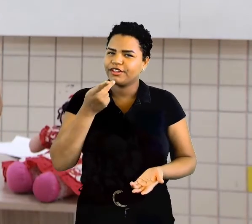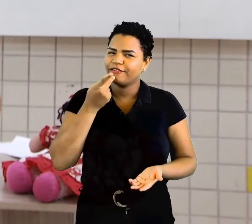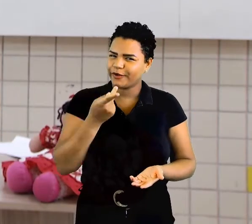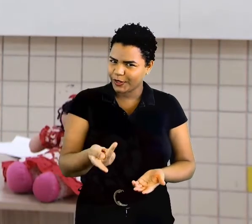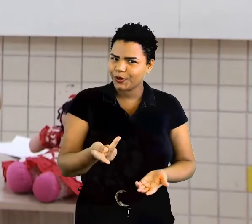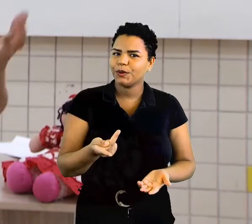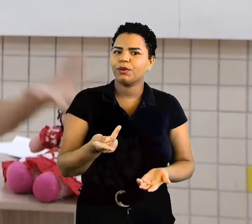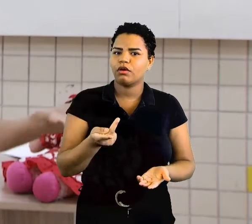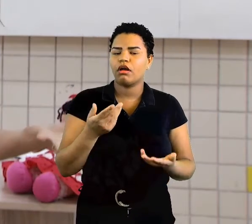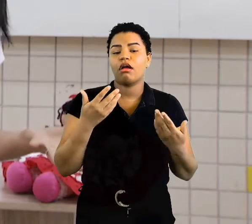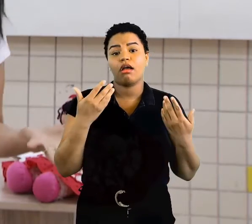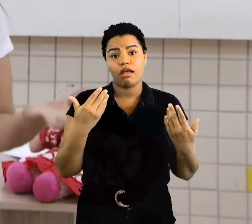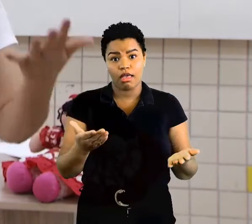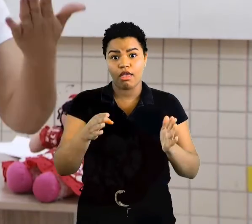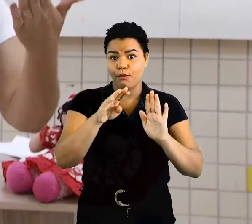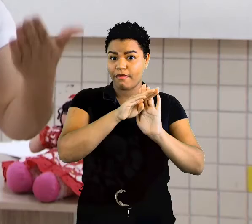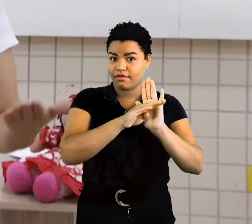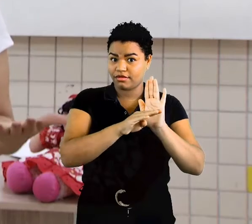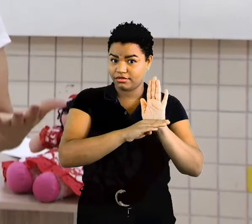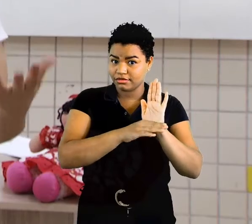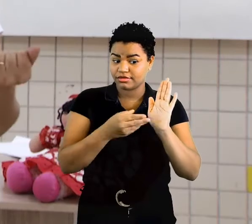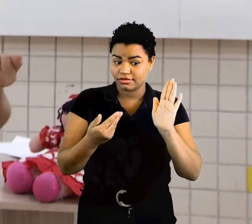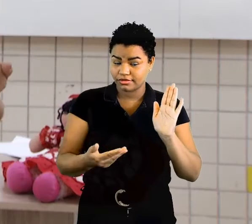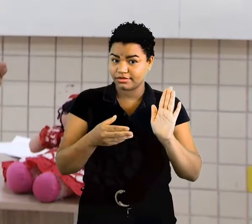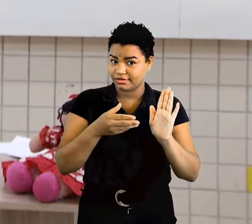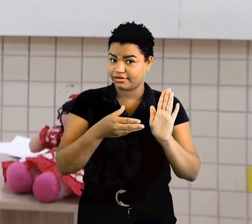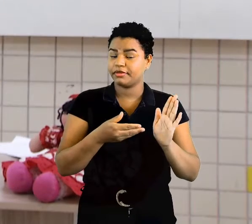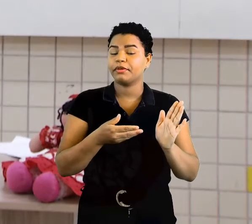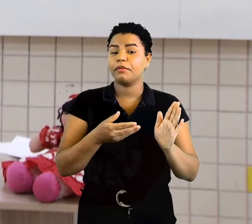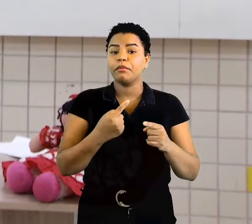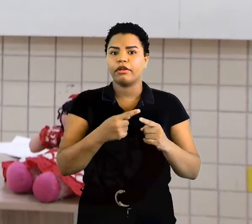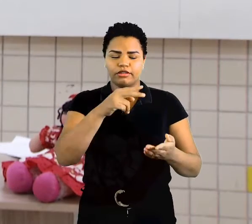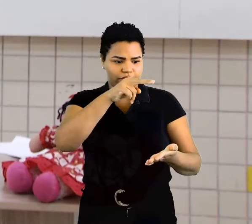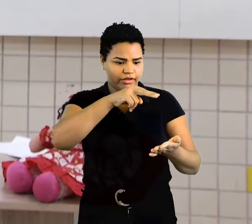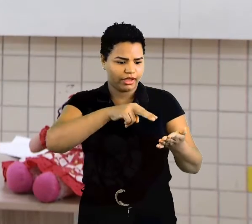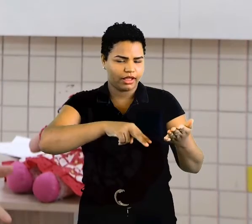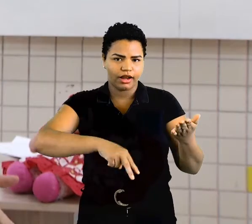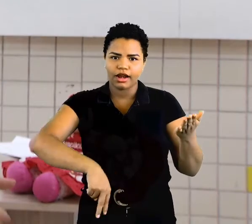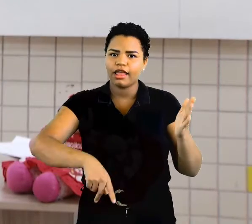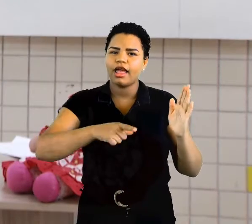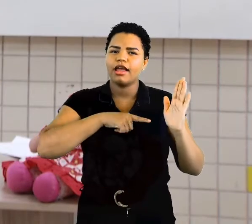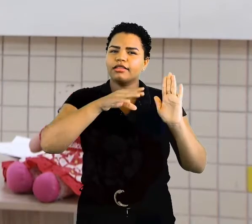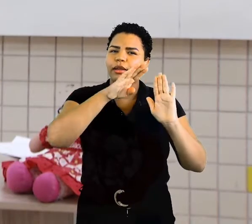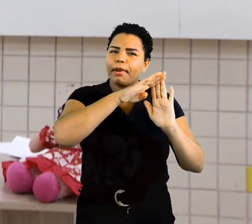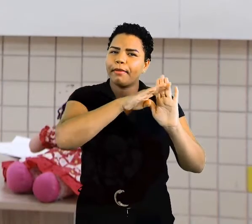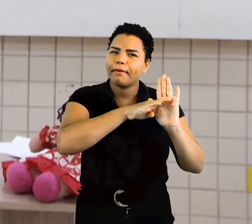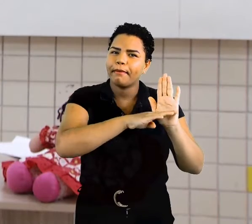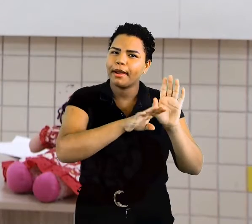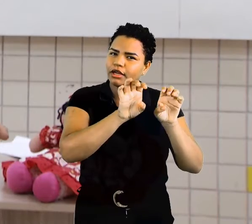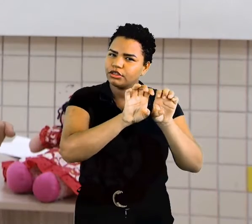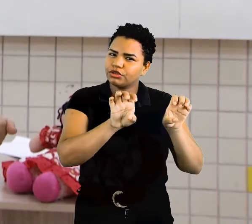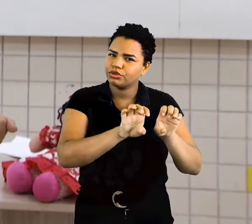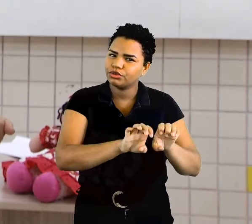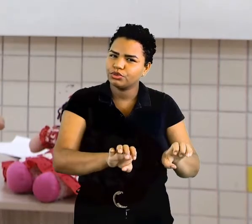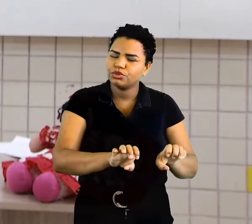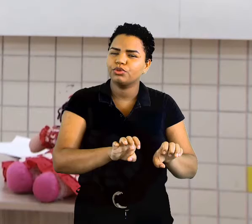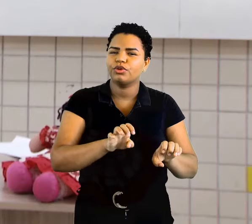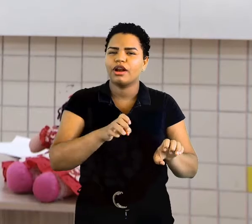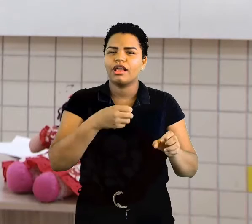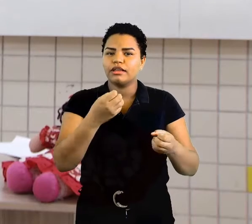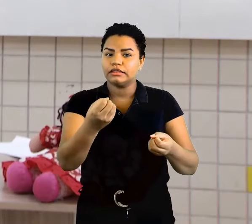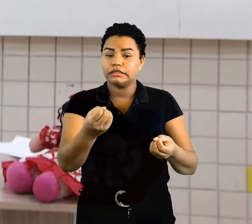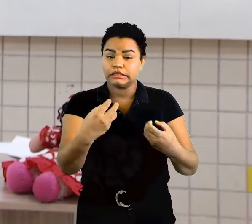uma receita. Por quê? Você vai ler e lá vai ter as diretrizes, vai ter as orientações, ensinando você